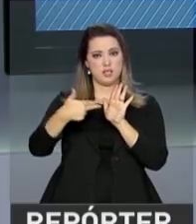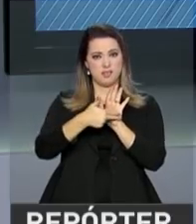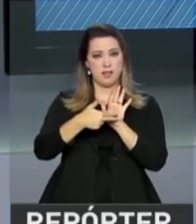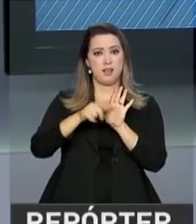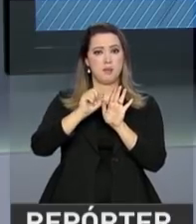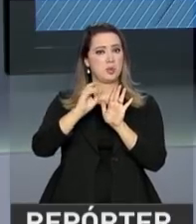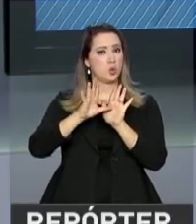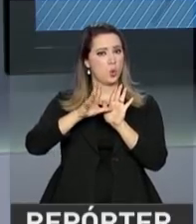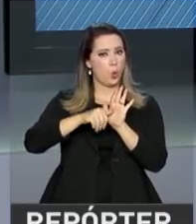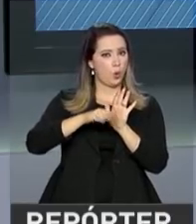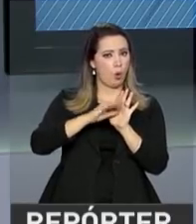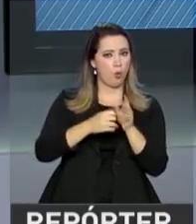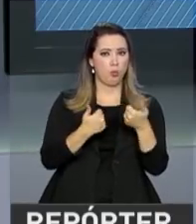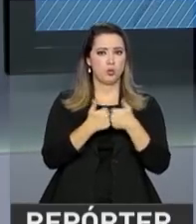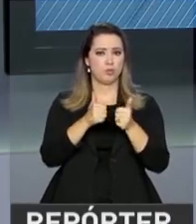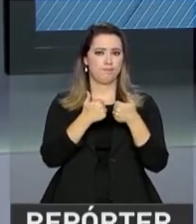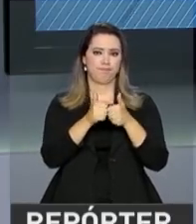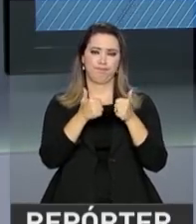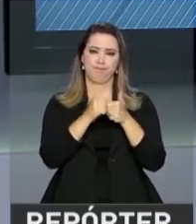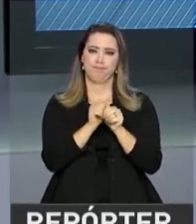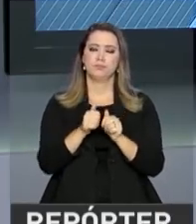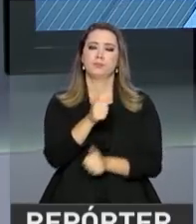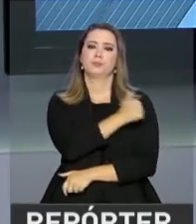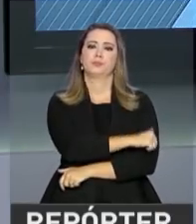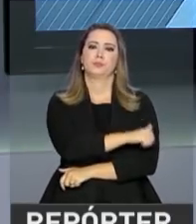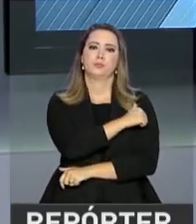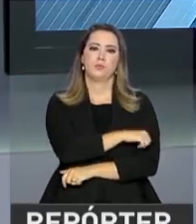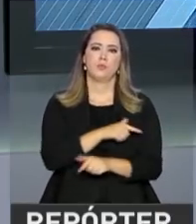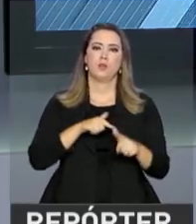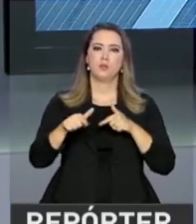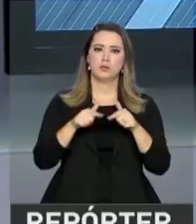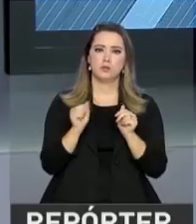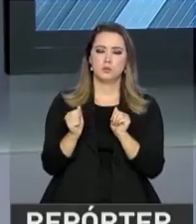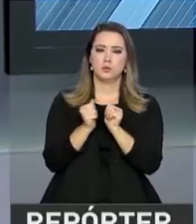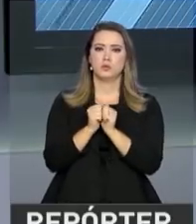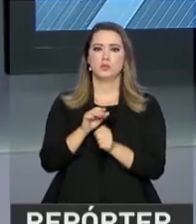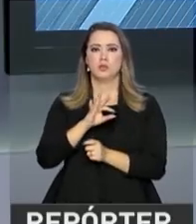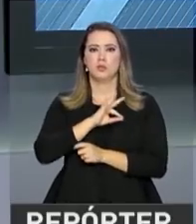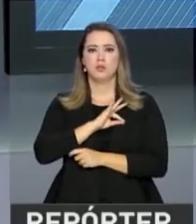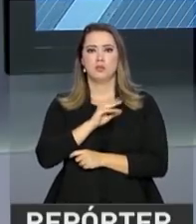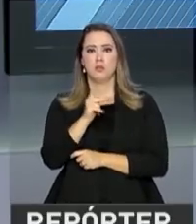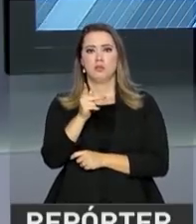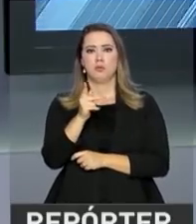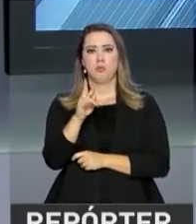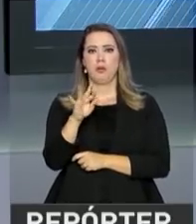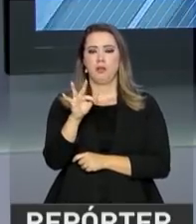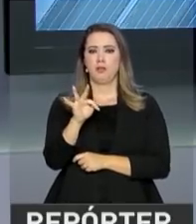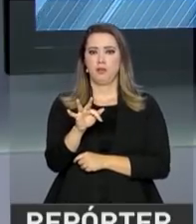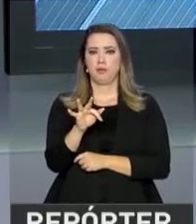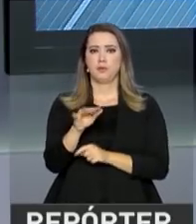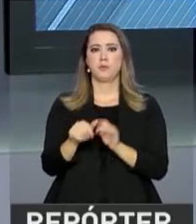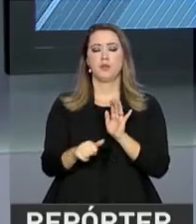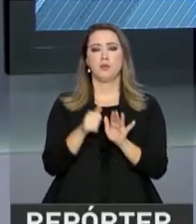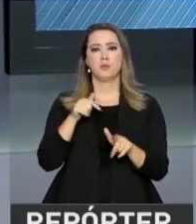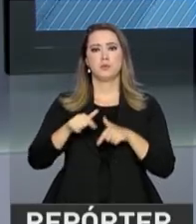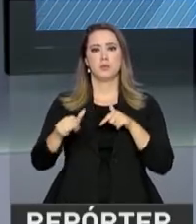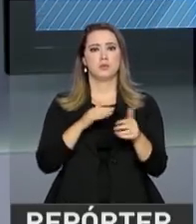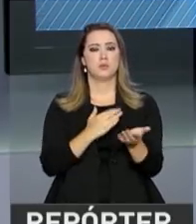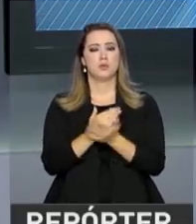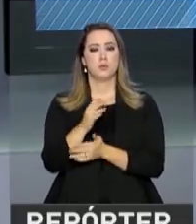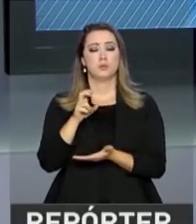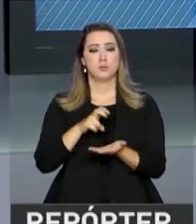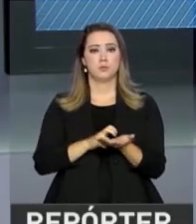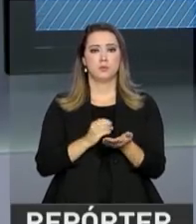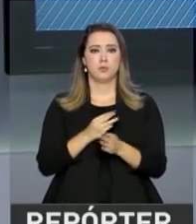roubo de cargas nas rodovias federais do rio de janeiro em uma operação conjunta com a polícia rodoviária federal a primeira ação começou